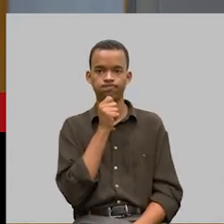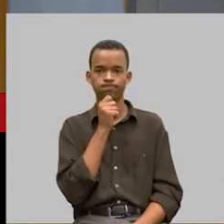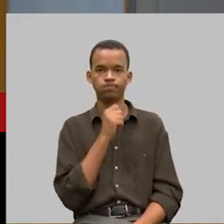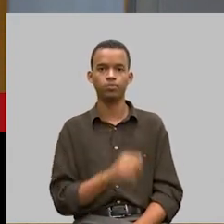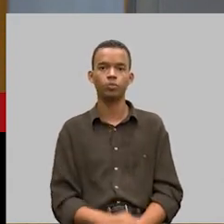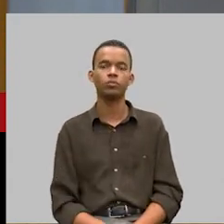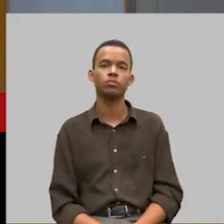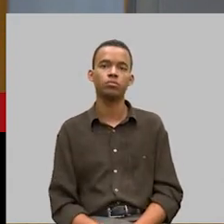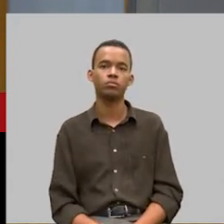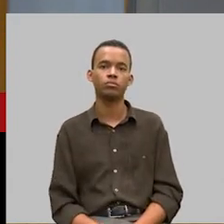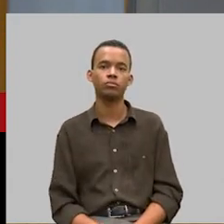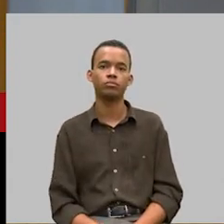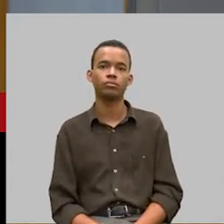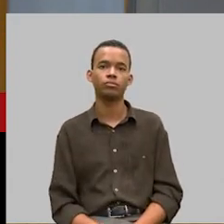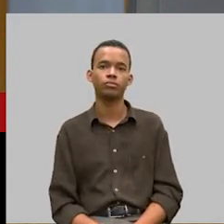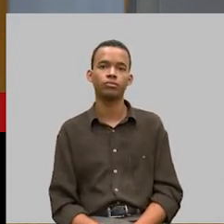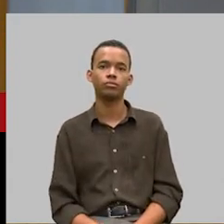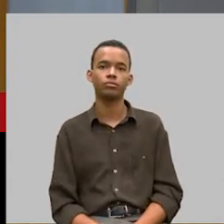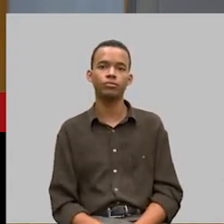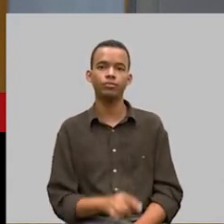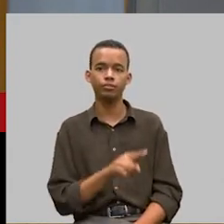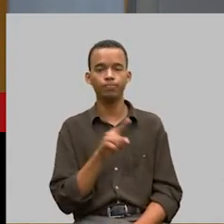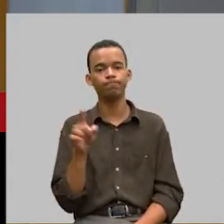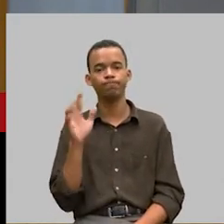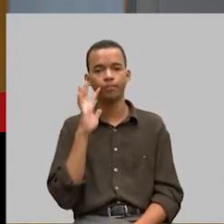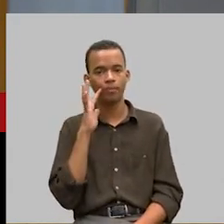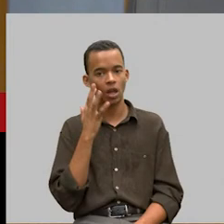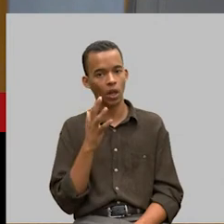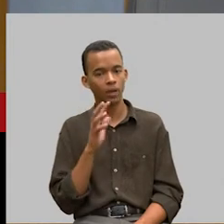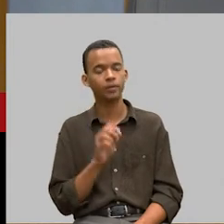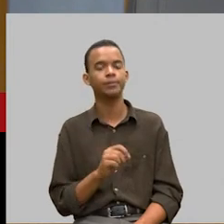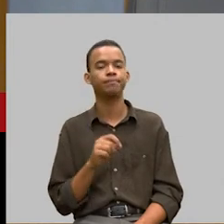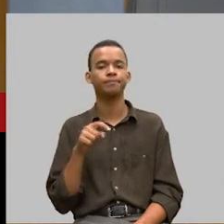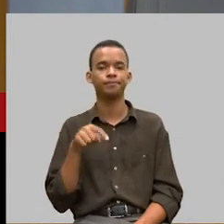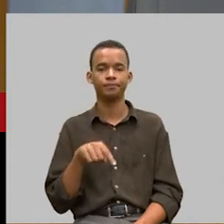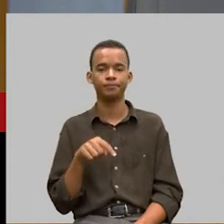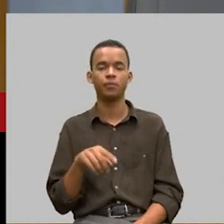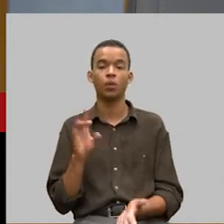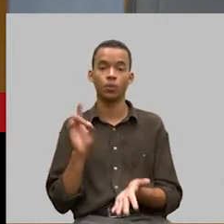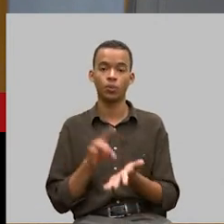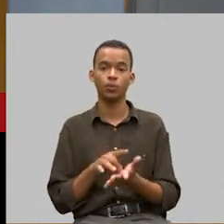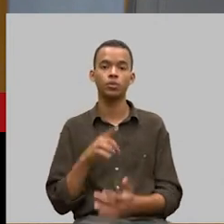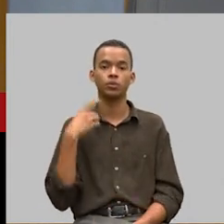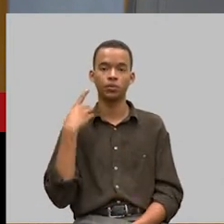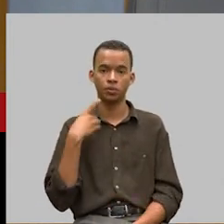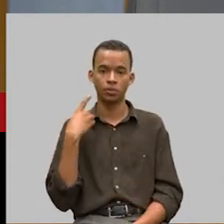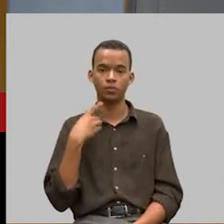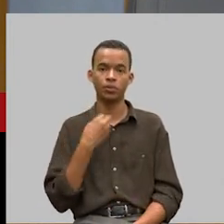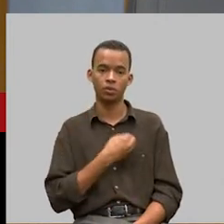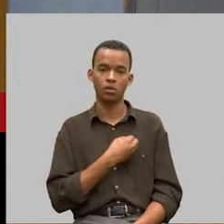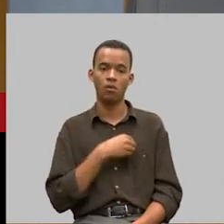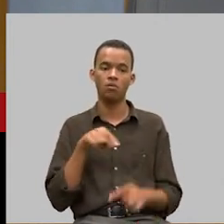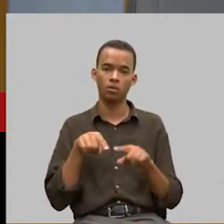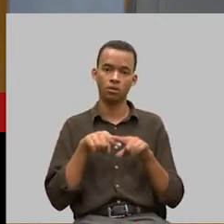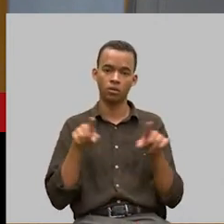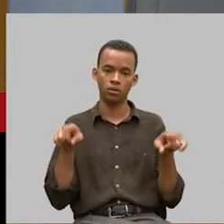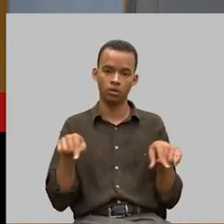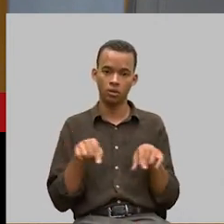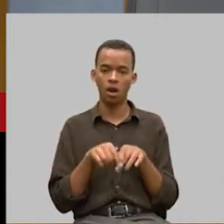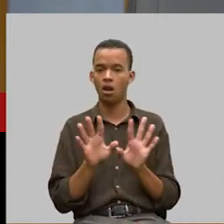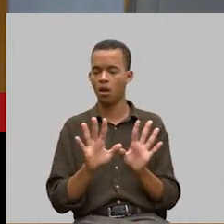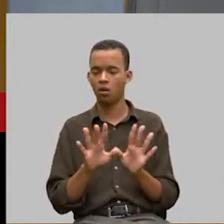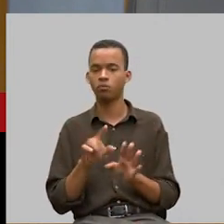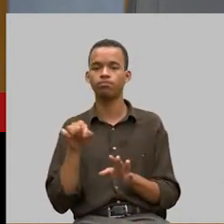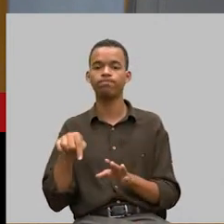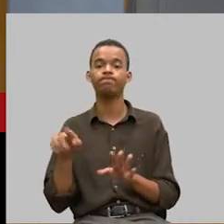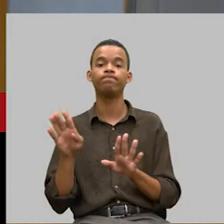mesmo que com esta aprovação se os deputados que estão aqui não os que estão aqui nesta sala mas os deputados aqui da